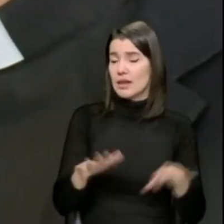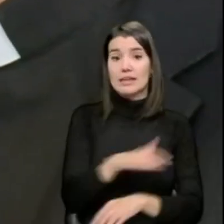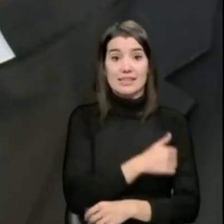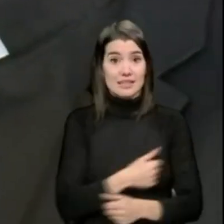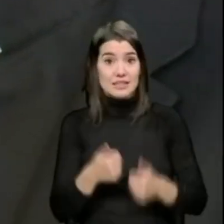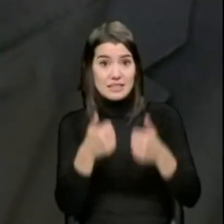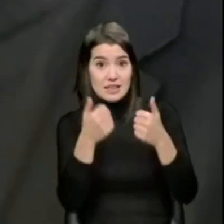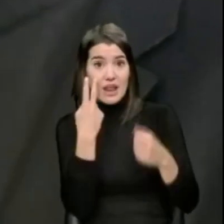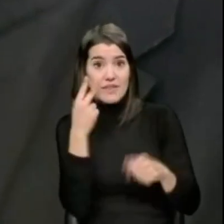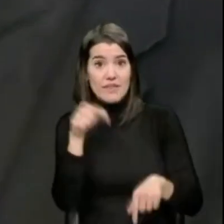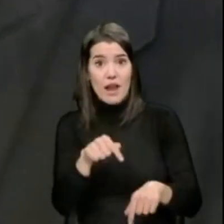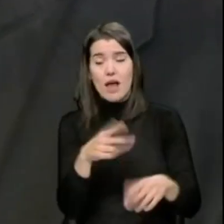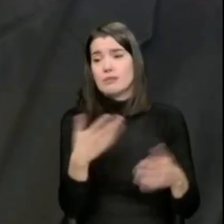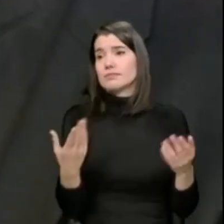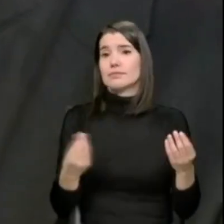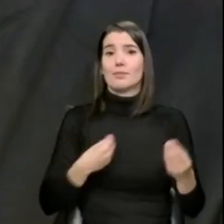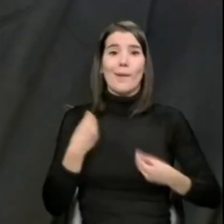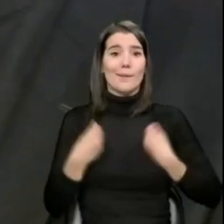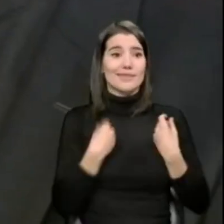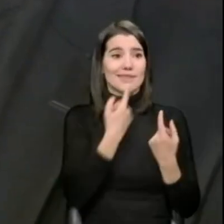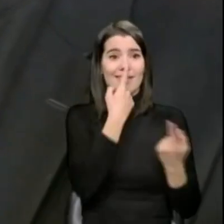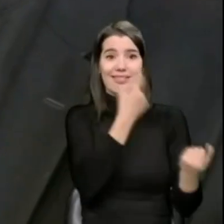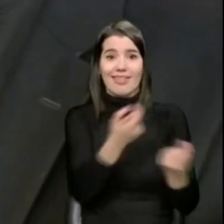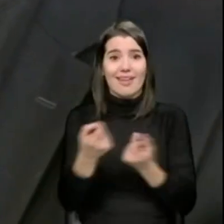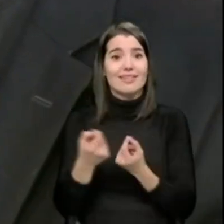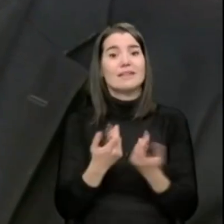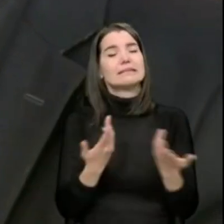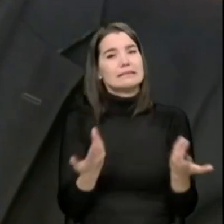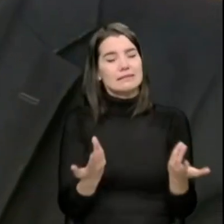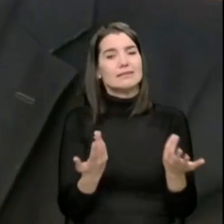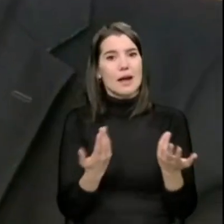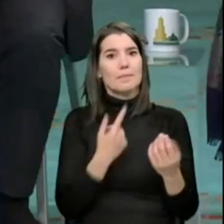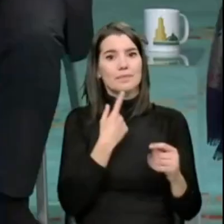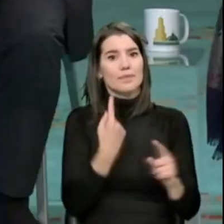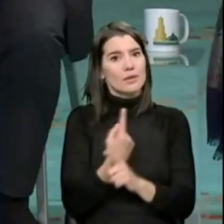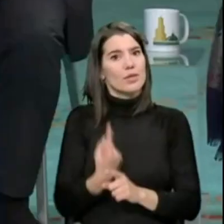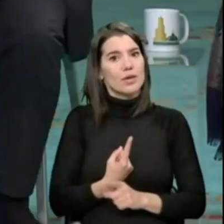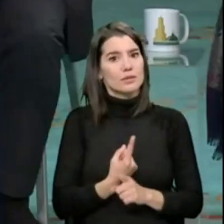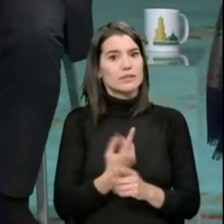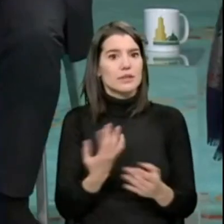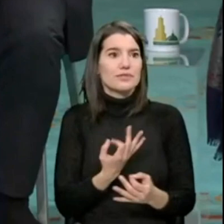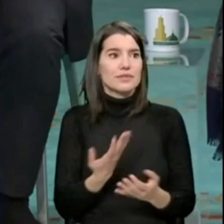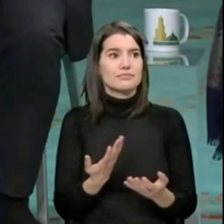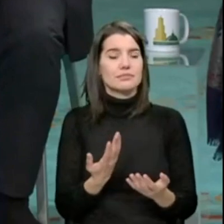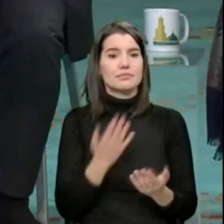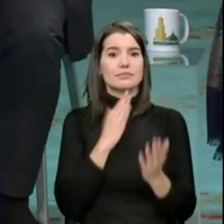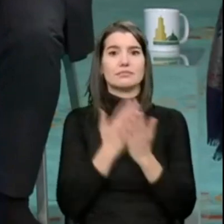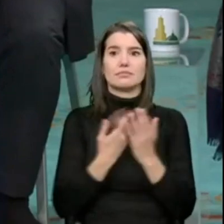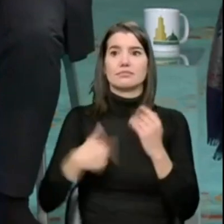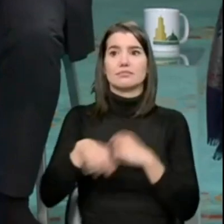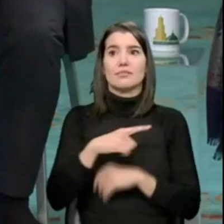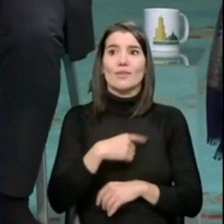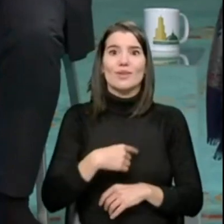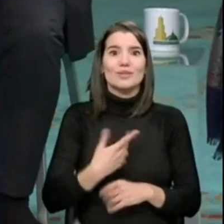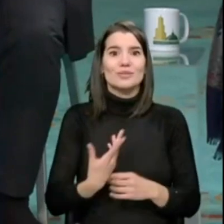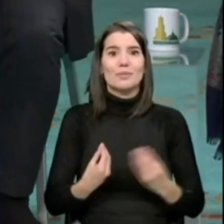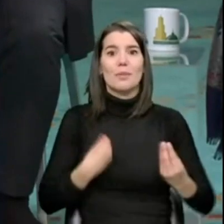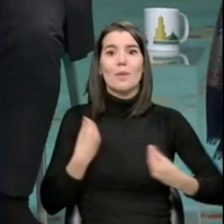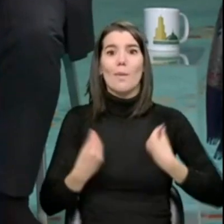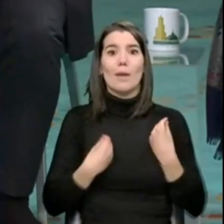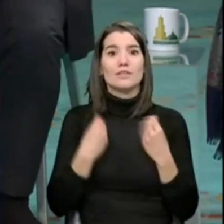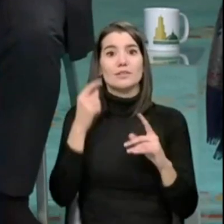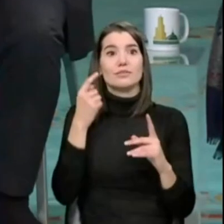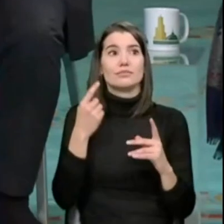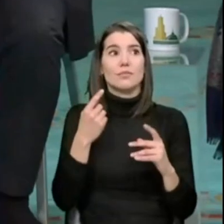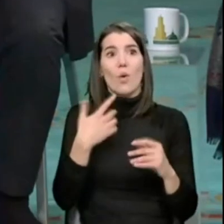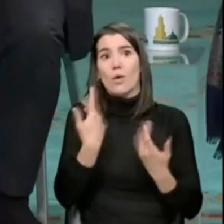temos preocupações comuns, portanto, há muita coisa que acaba por nos tornar preocupados